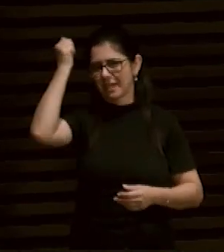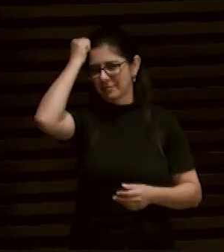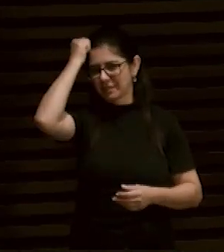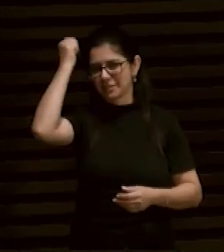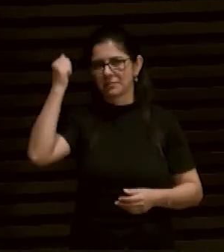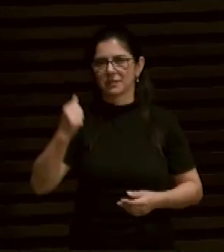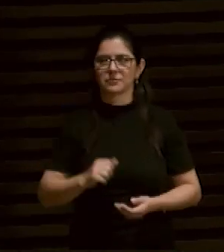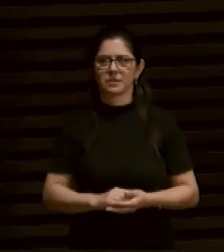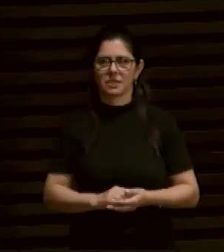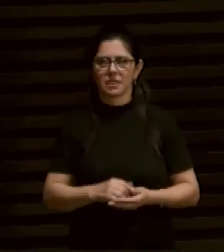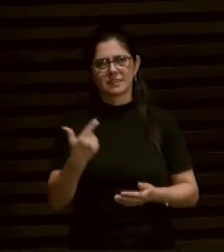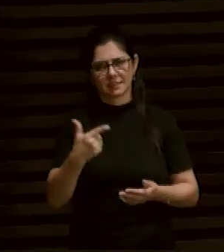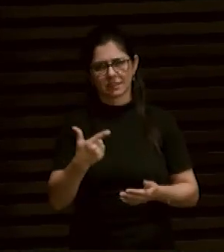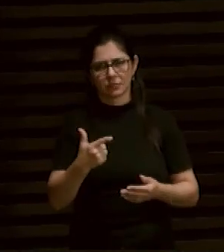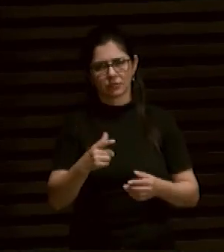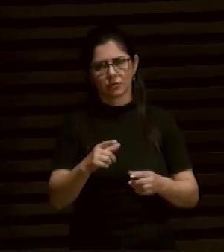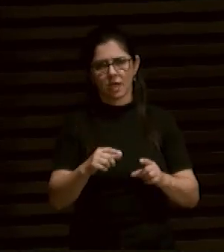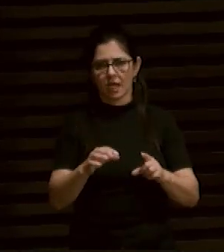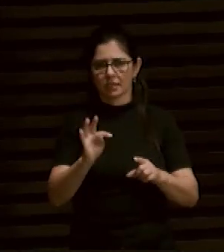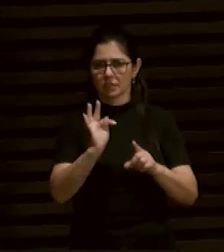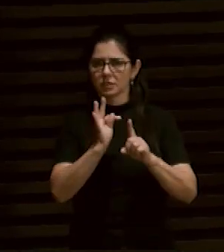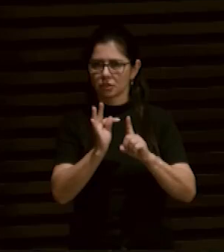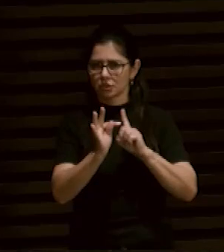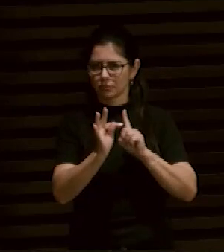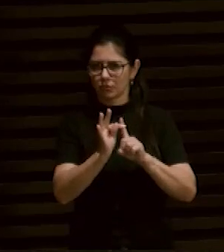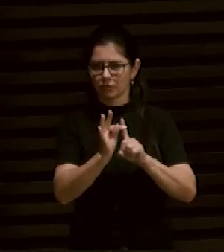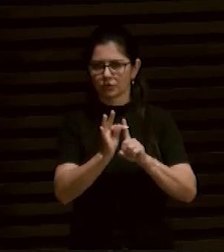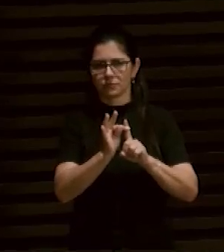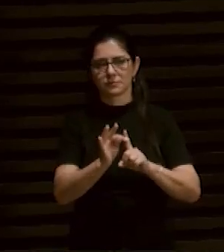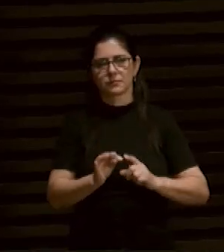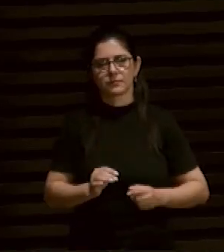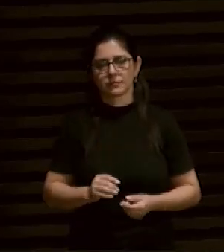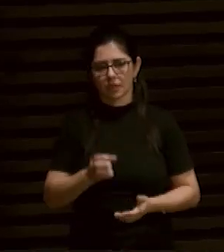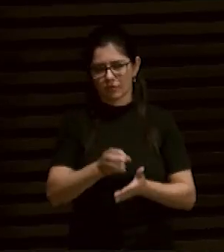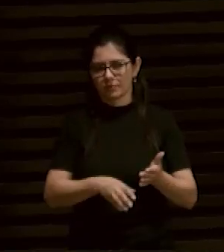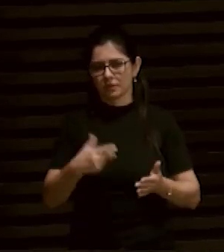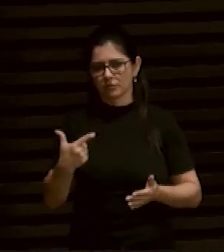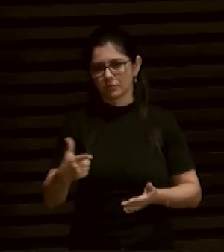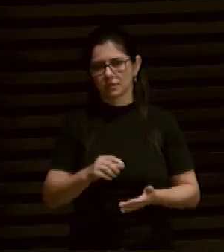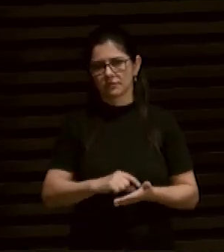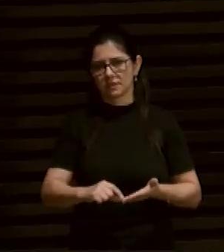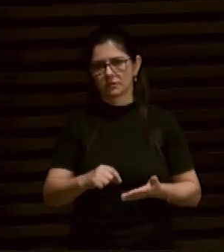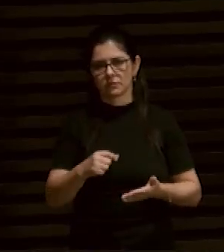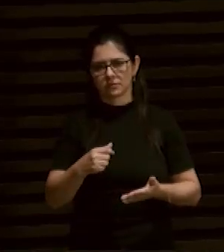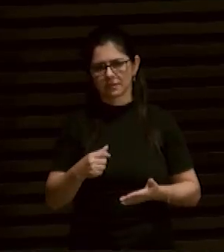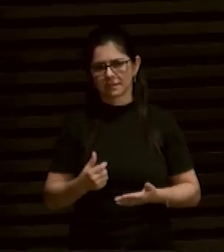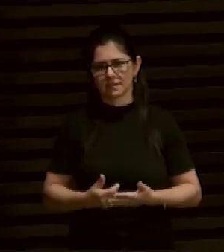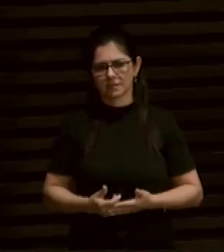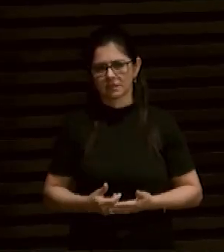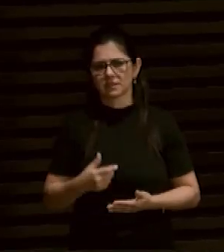abrirmos o texto em 2 Timóteo, no capítulo 2, nos versos 24 a 26, nós vamos ver que o apóstolo Paulo ele